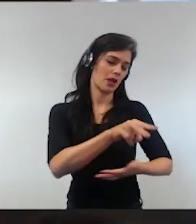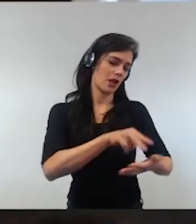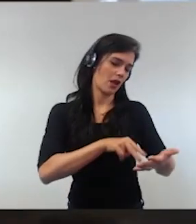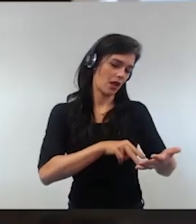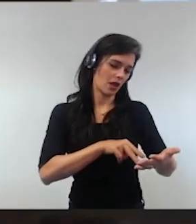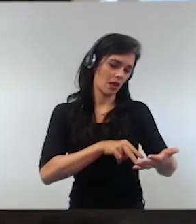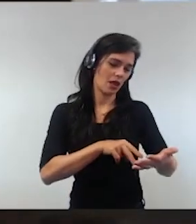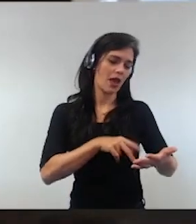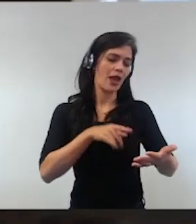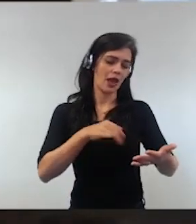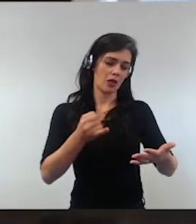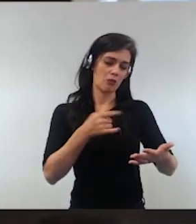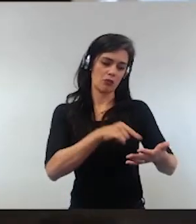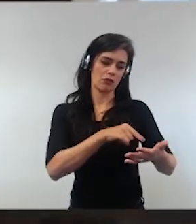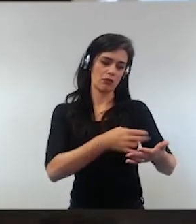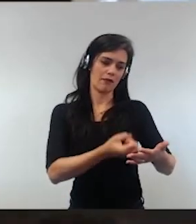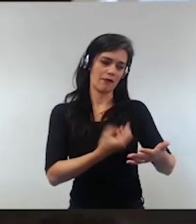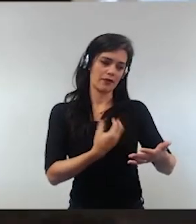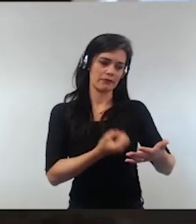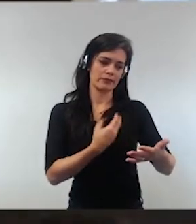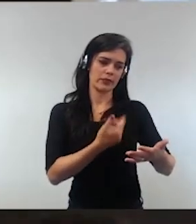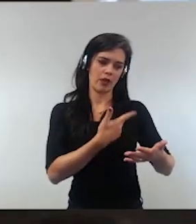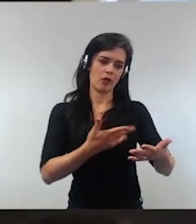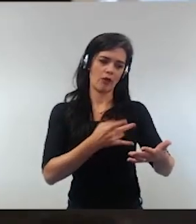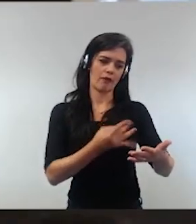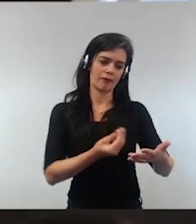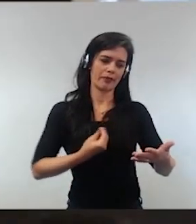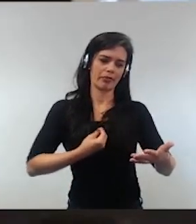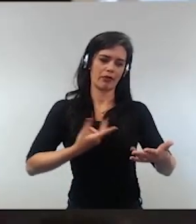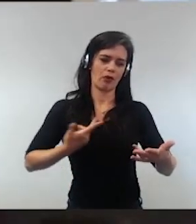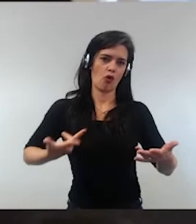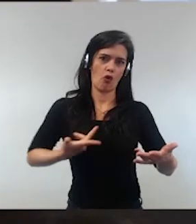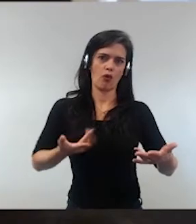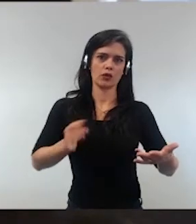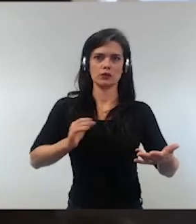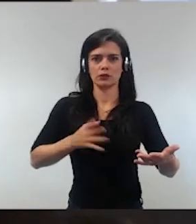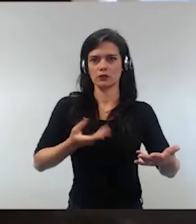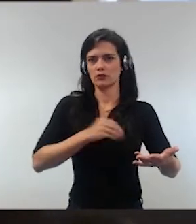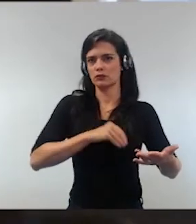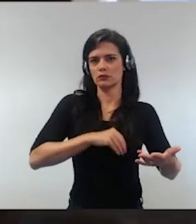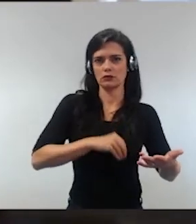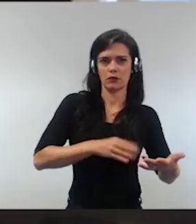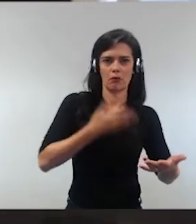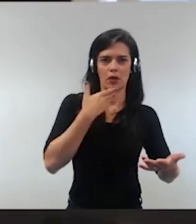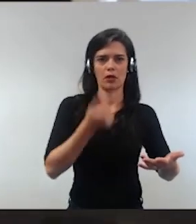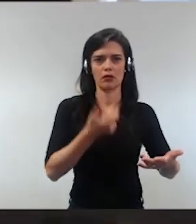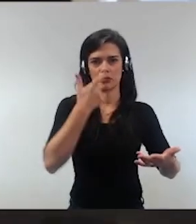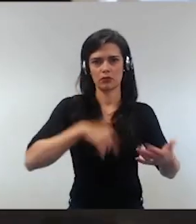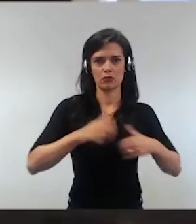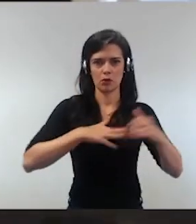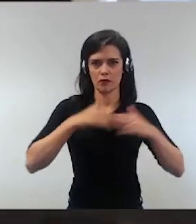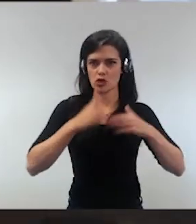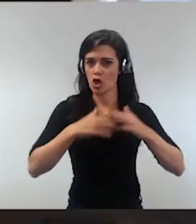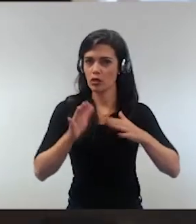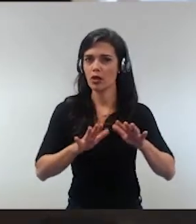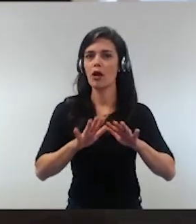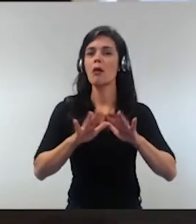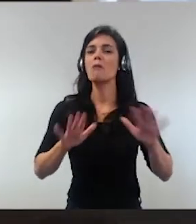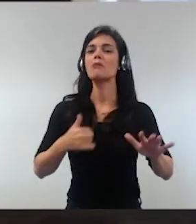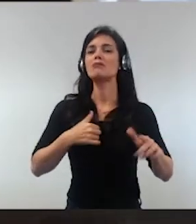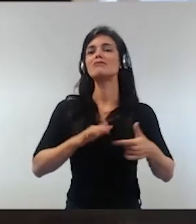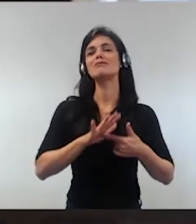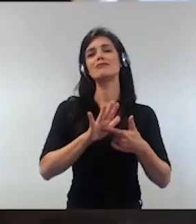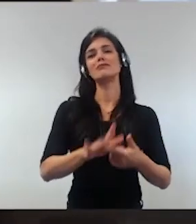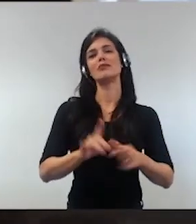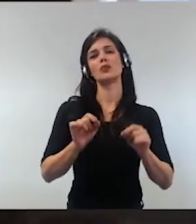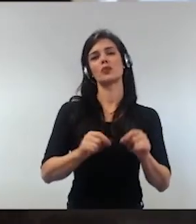coisa que vai me trazer um benefício. E aí, quando na verdade o que eu tento mostrar e o que